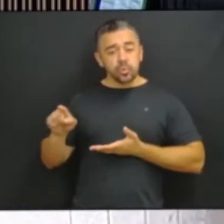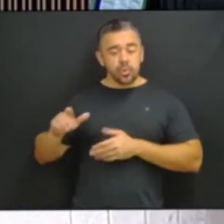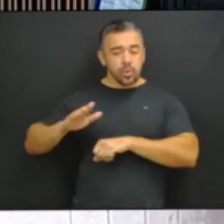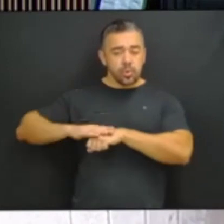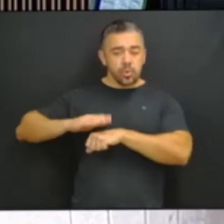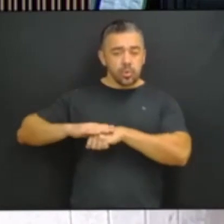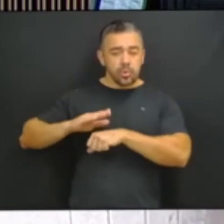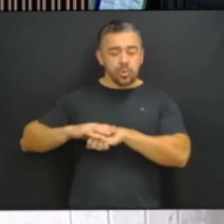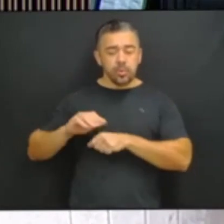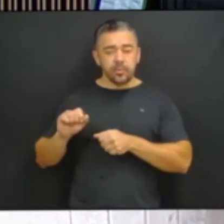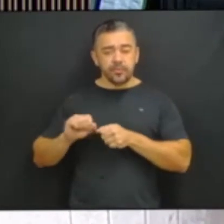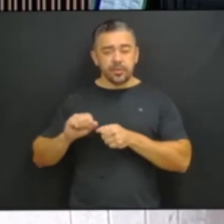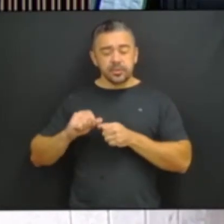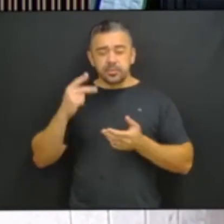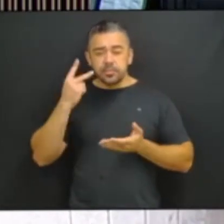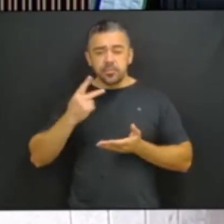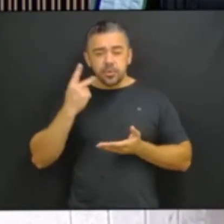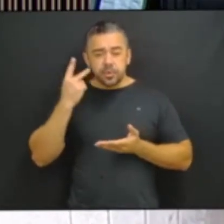política